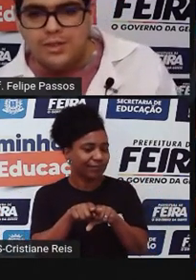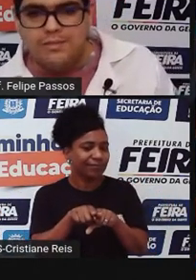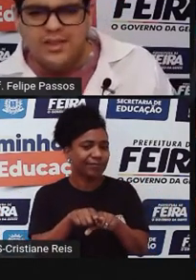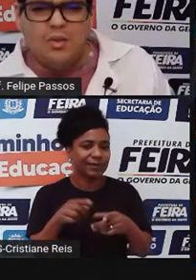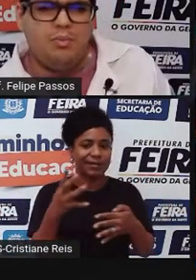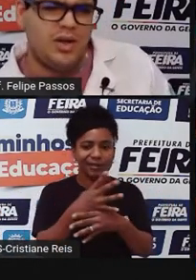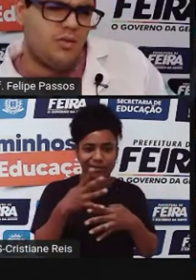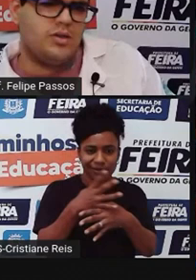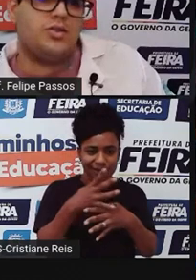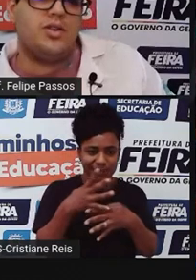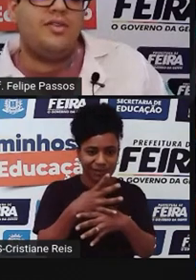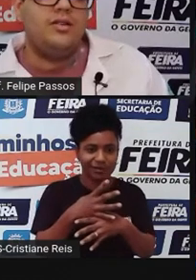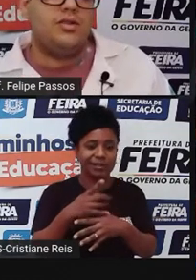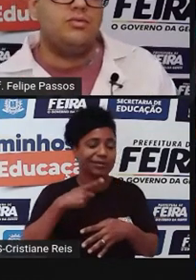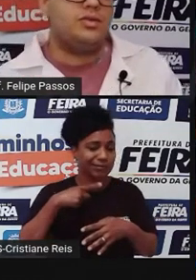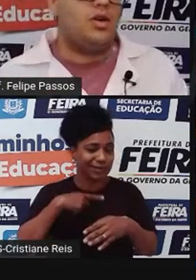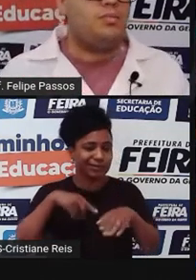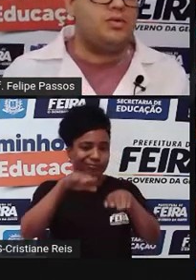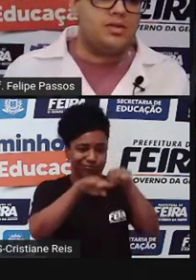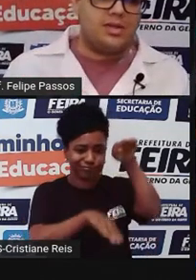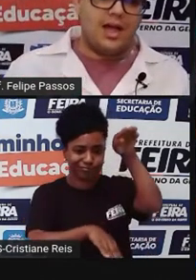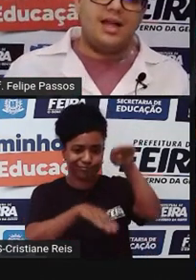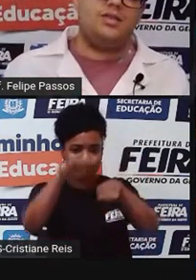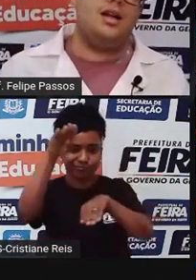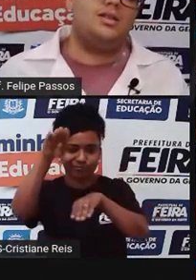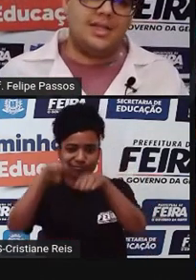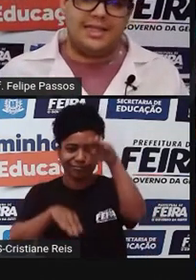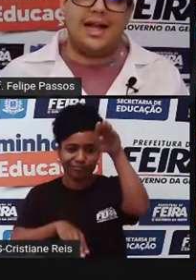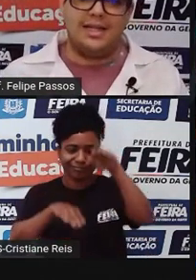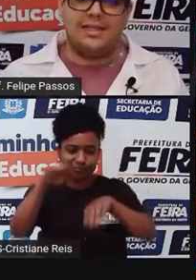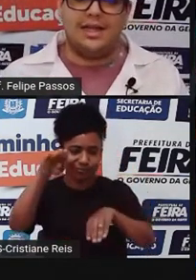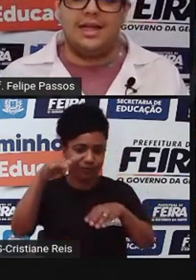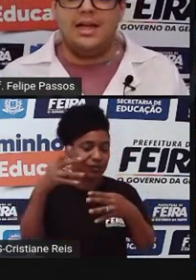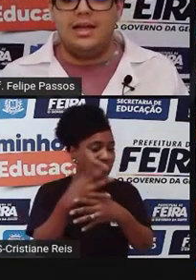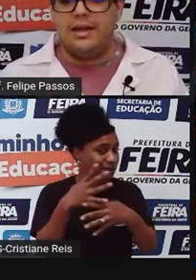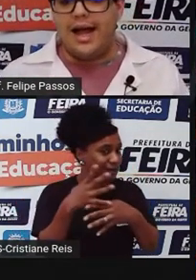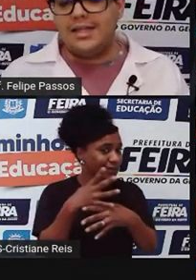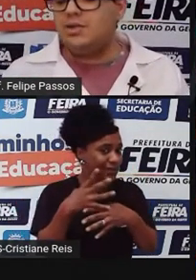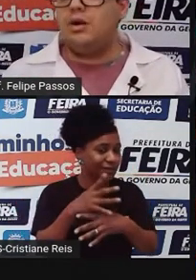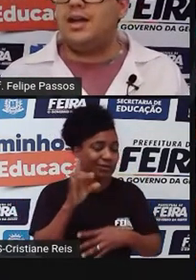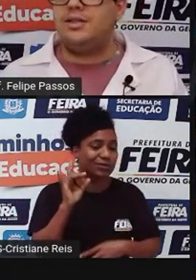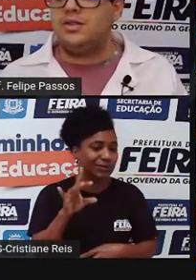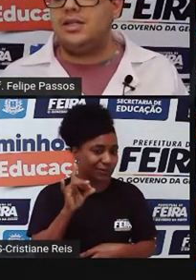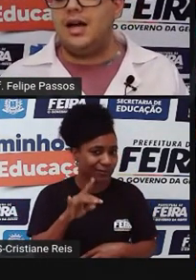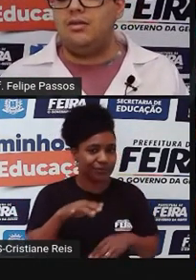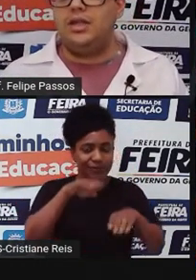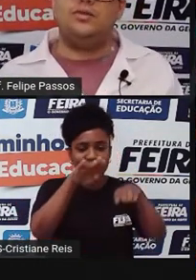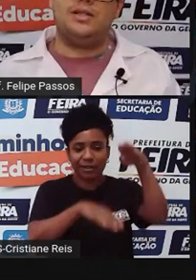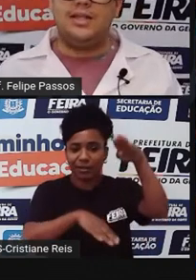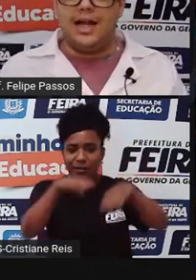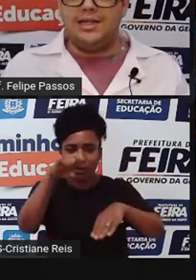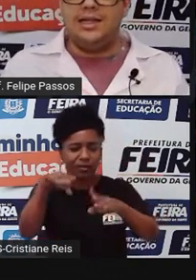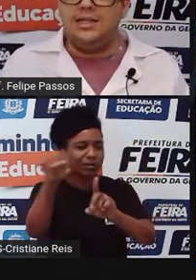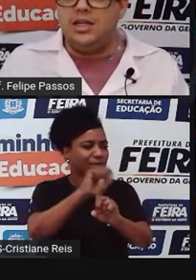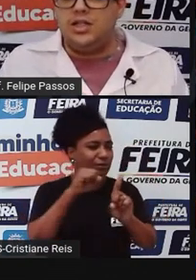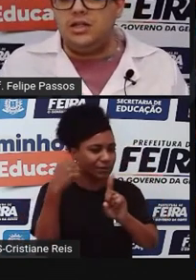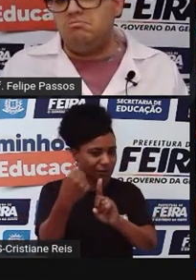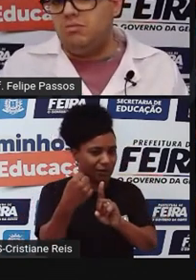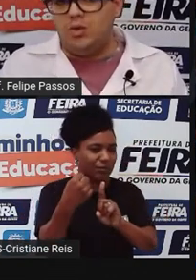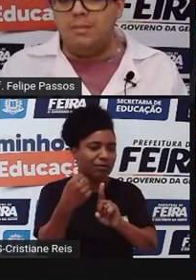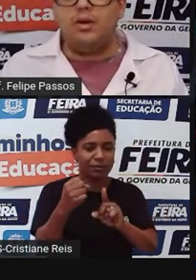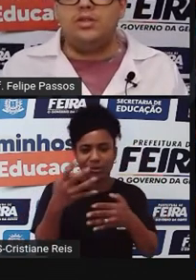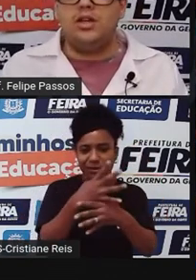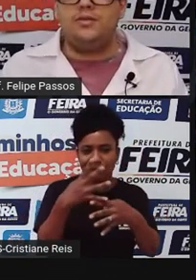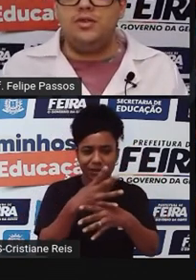muita desigualdade então Por enquanto eu tô só falando de alguns tópicos relacionados às cidades né a desigualdade social bem de uma cidade